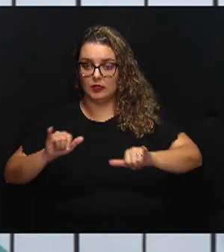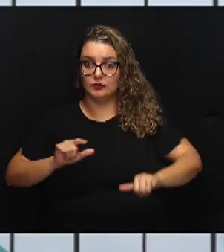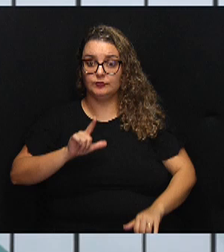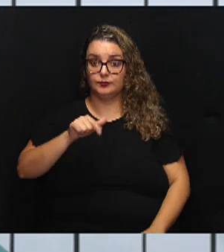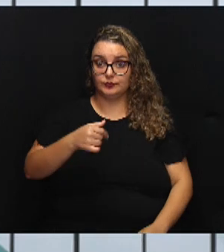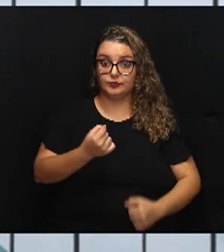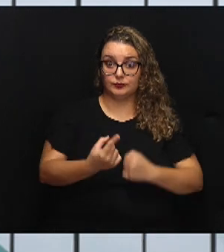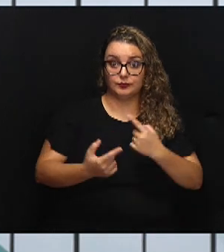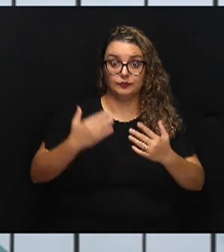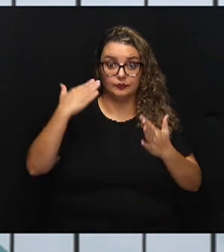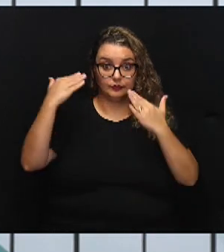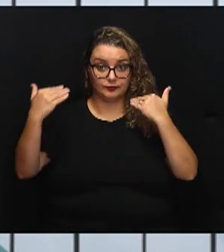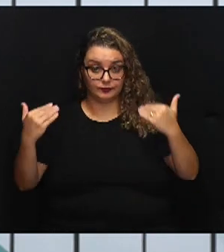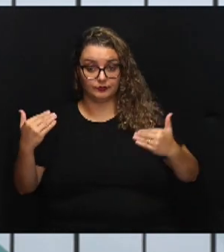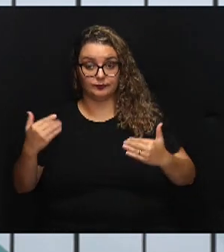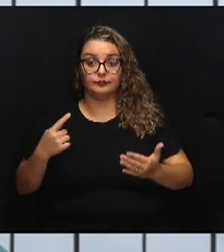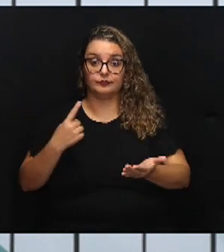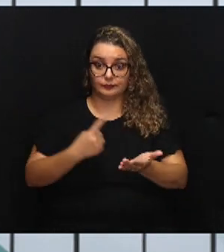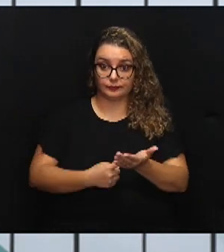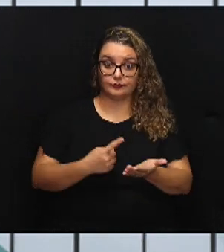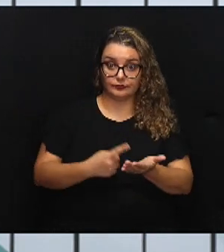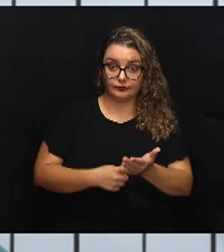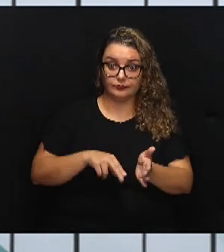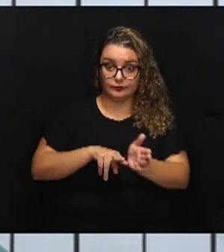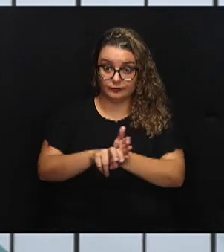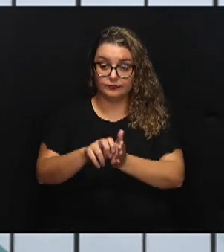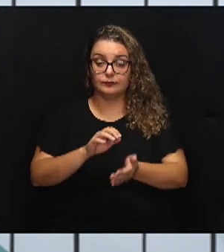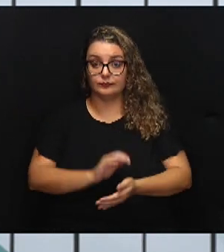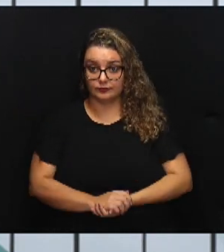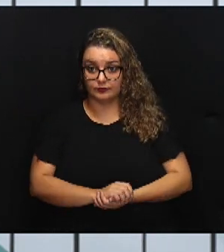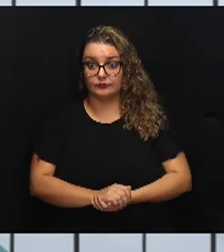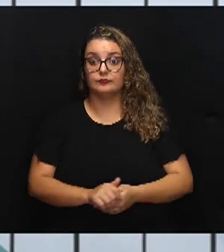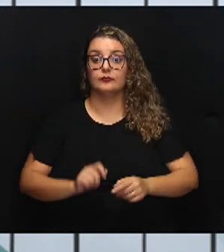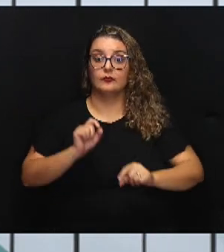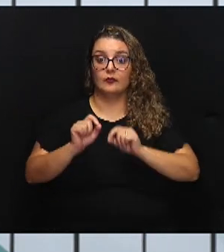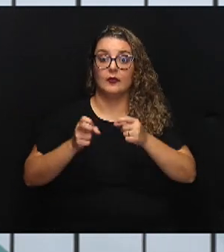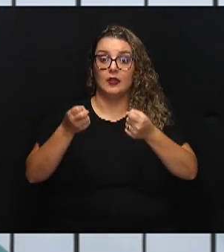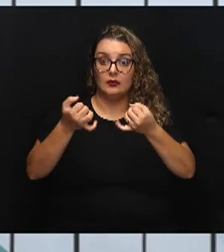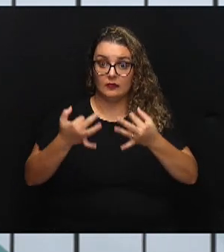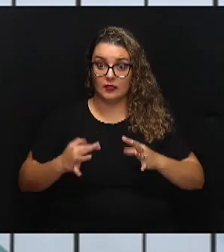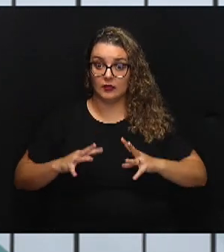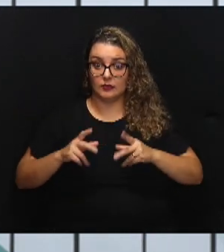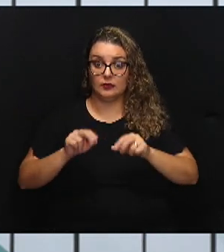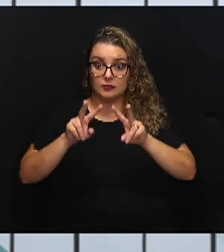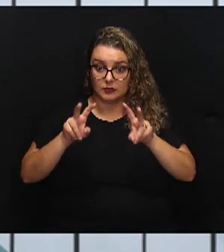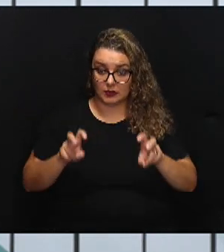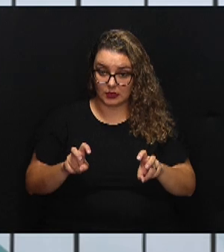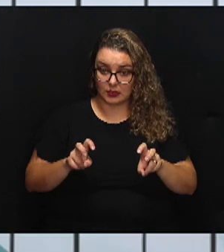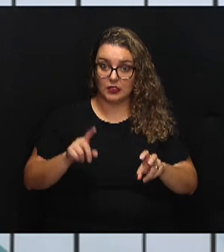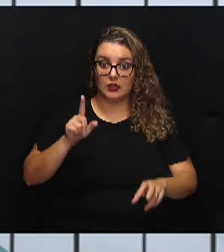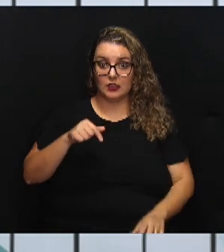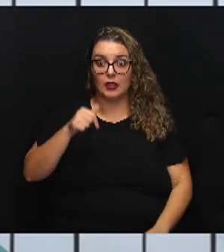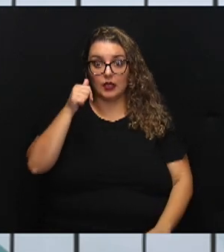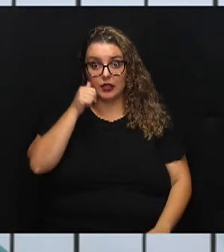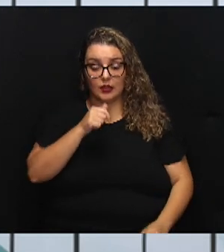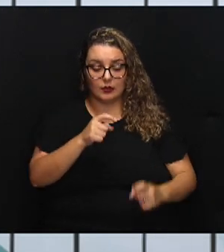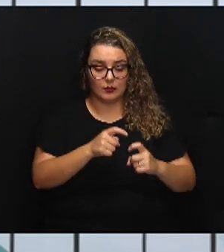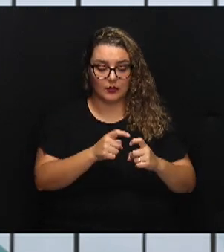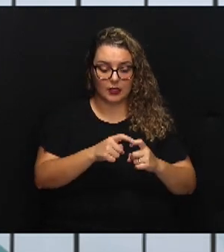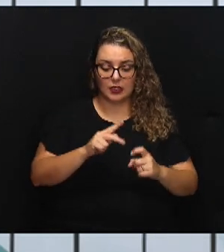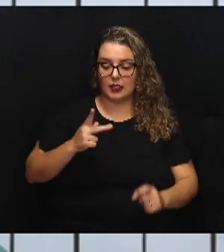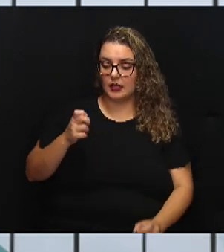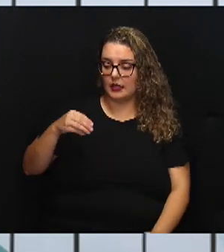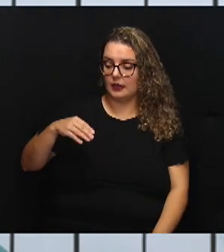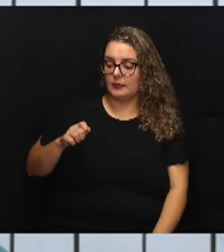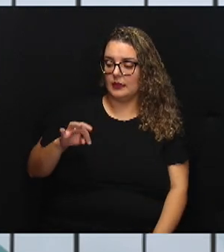de algumas famosas confirmarem o diagnóstico. Quem vai explicar tudo sobre esse assunto é a médica